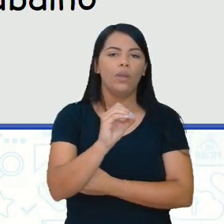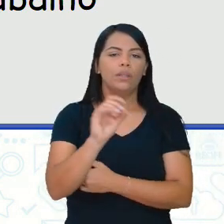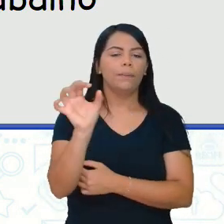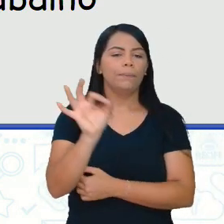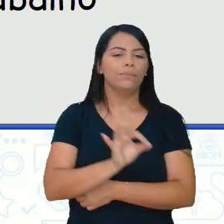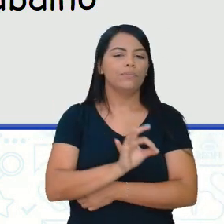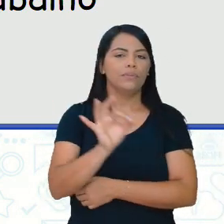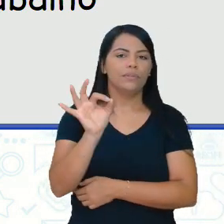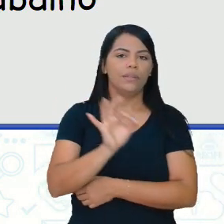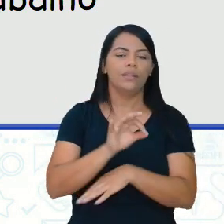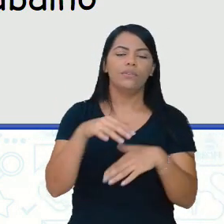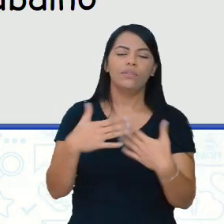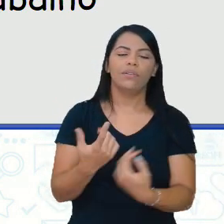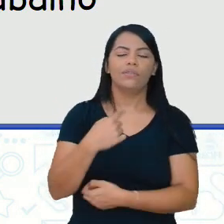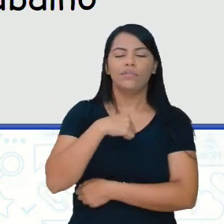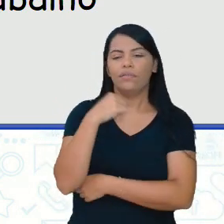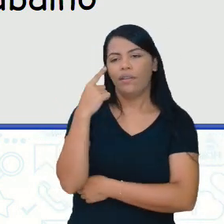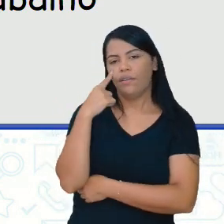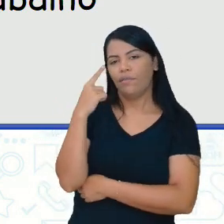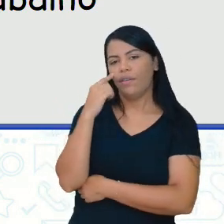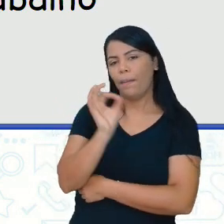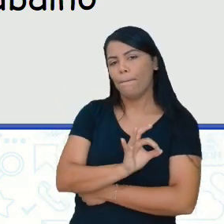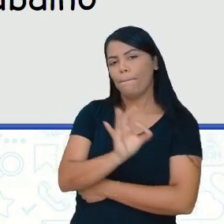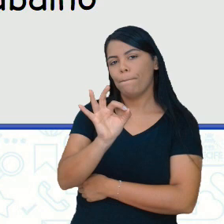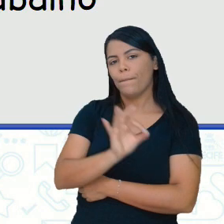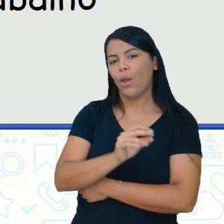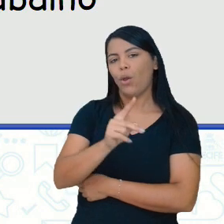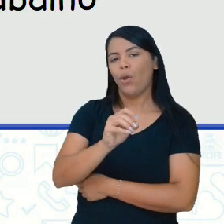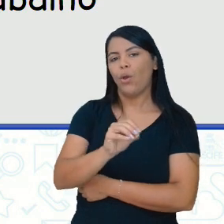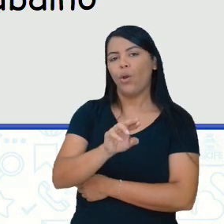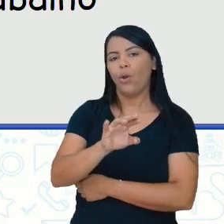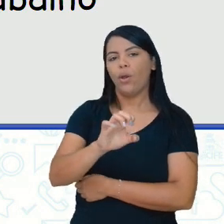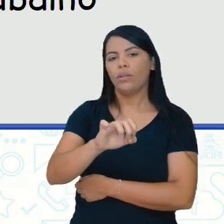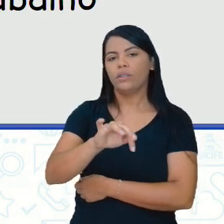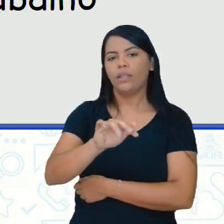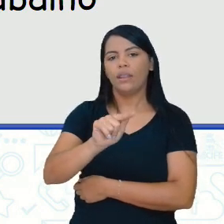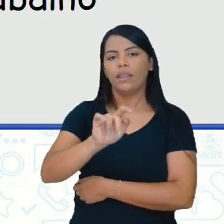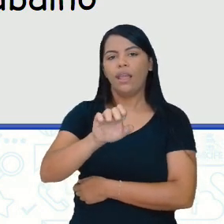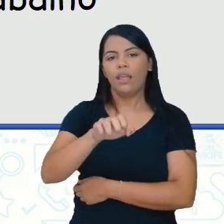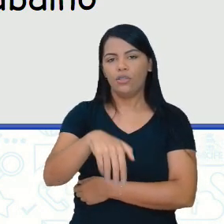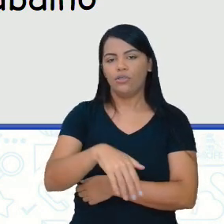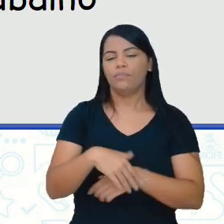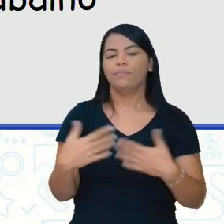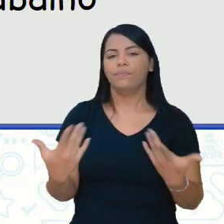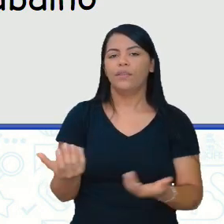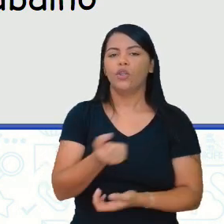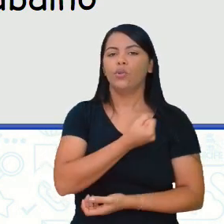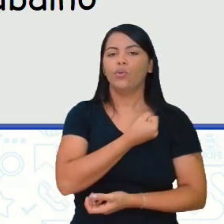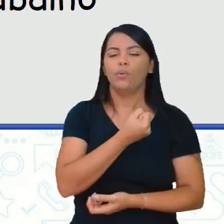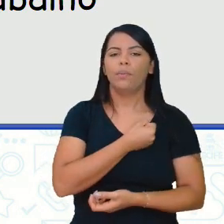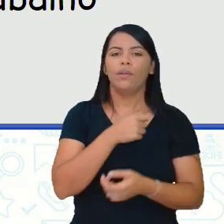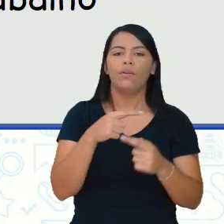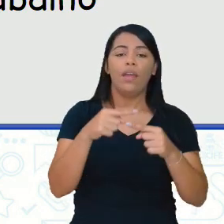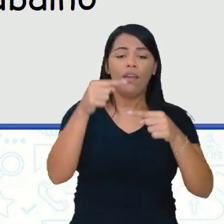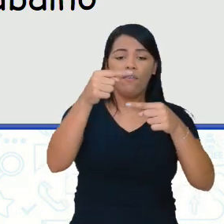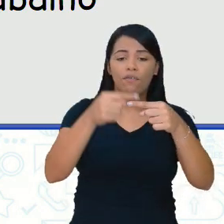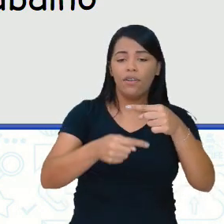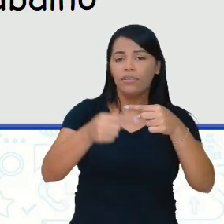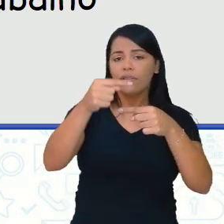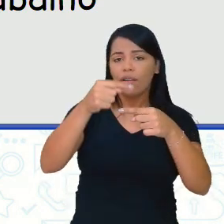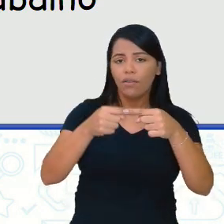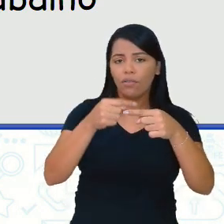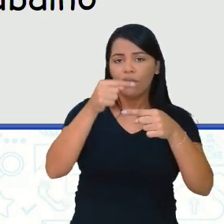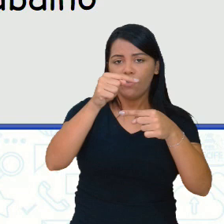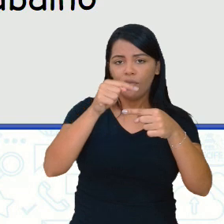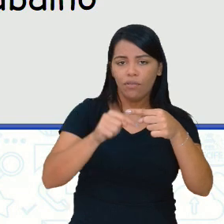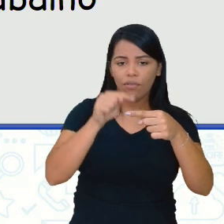50%. Aí, gente, a gente vai ver porcentagem, vai ver números, fração, né? No caso,